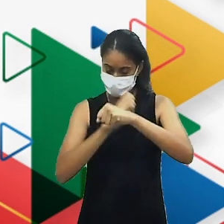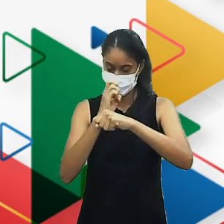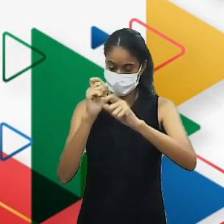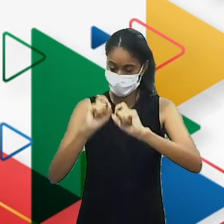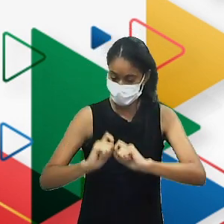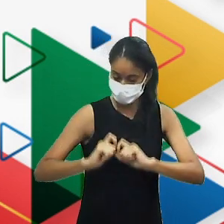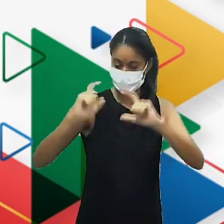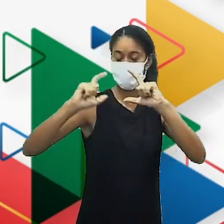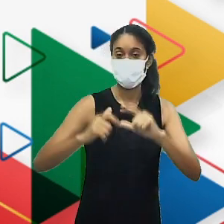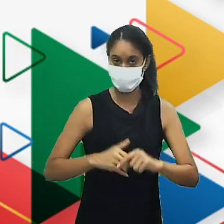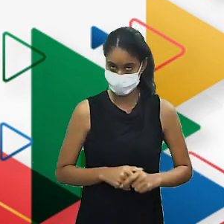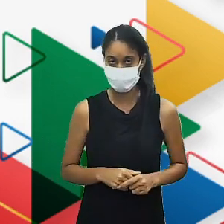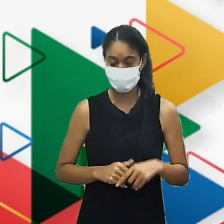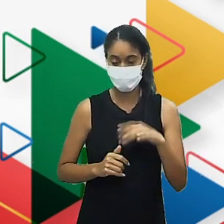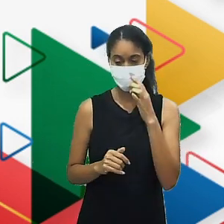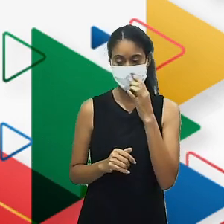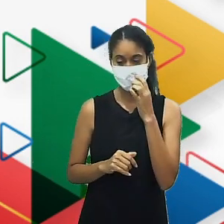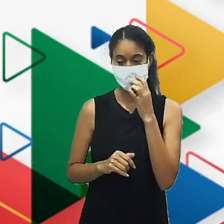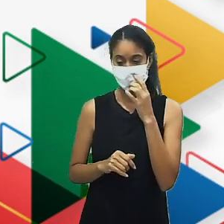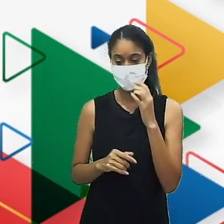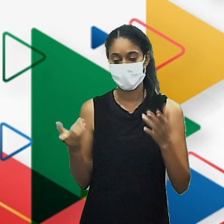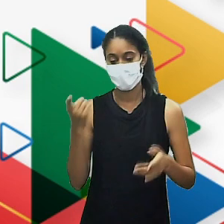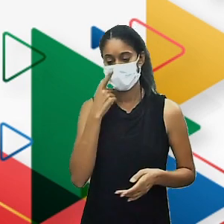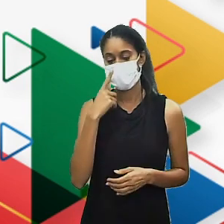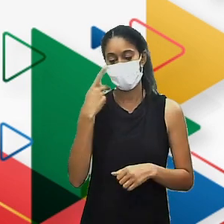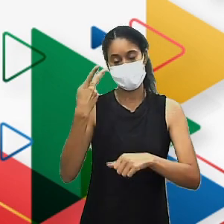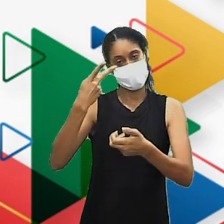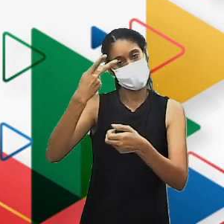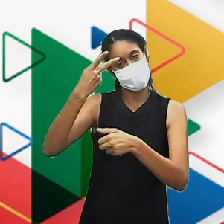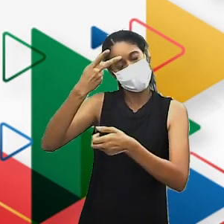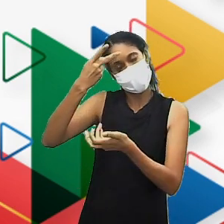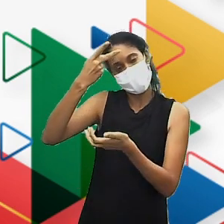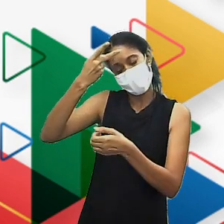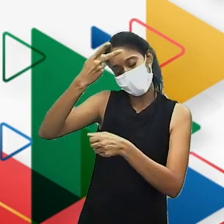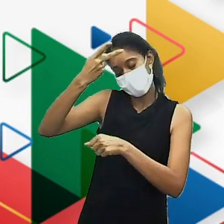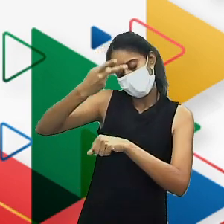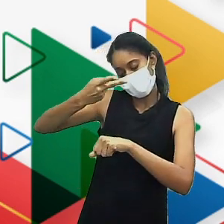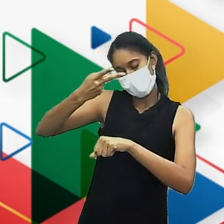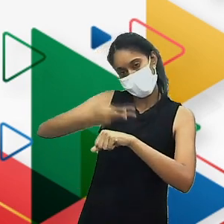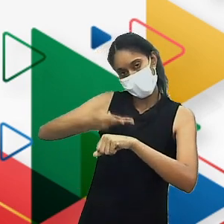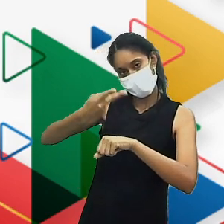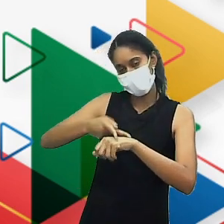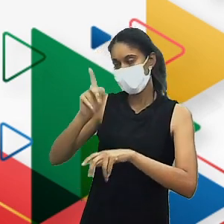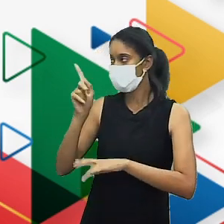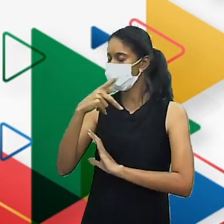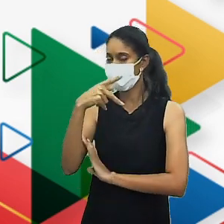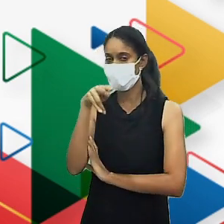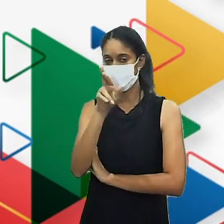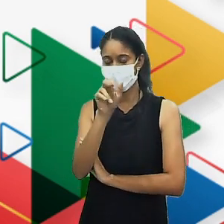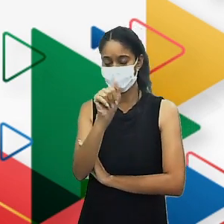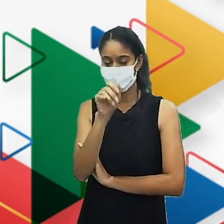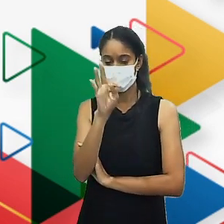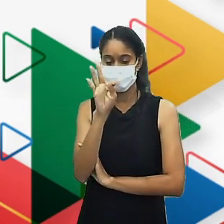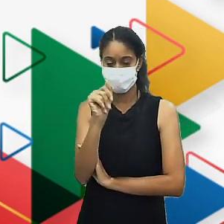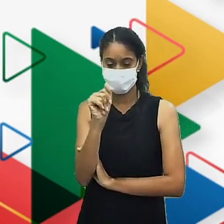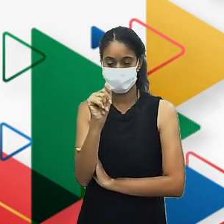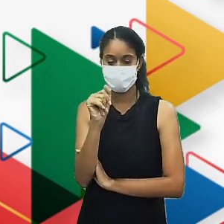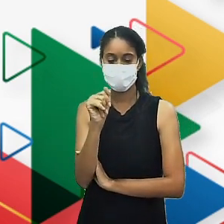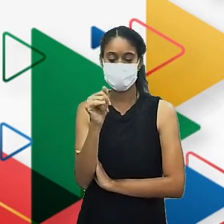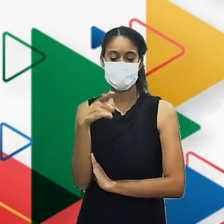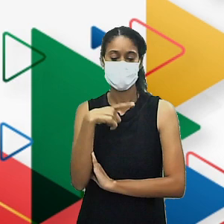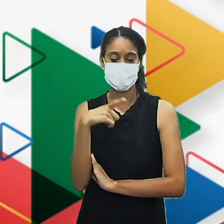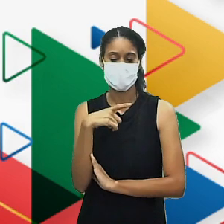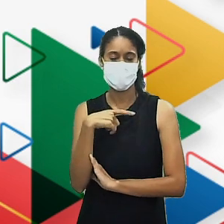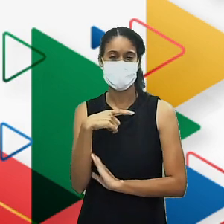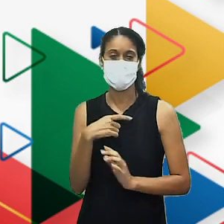a carga. Olha aqui o caso da prata, olha só. Aquela joia de prata, aquela corrente de prata que você